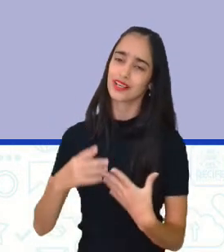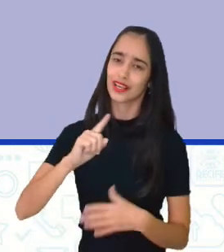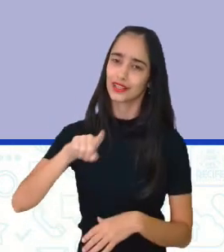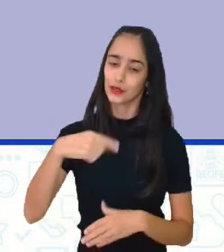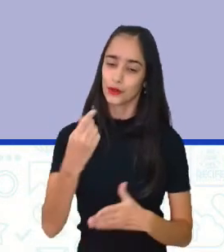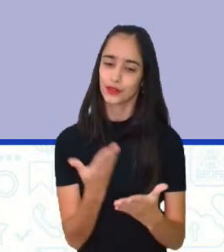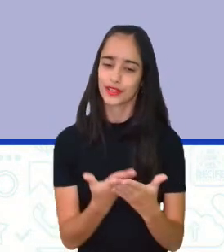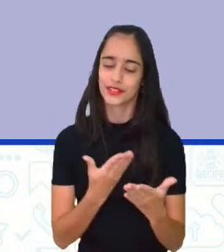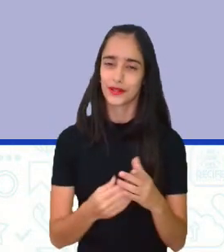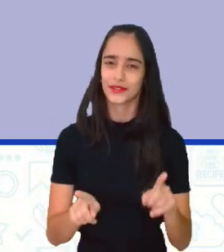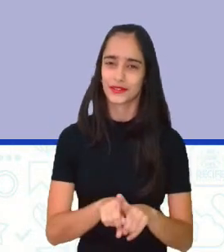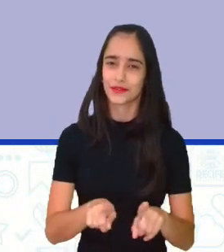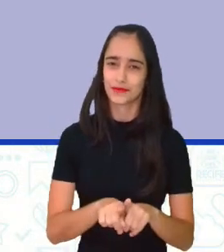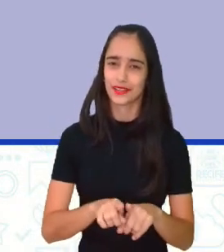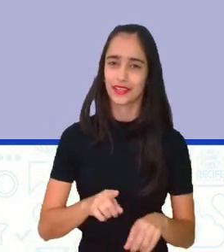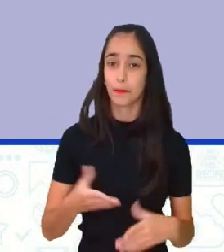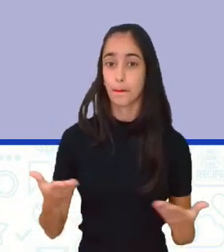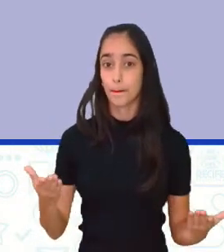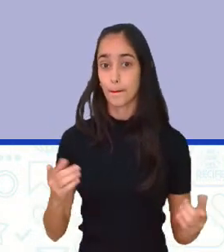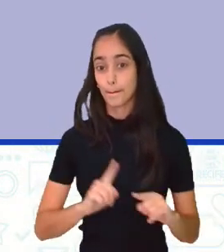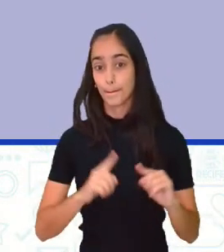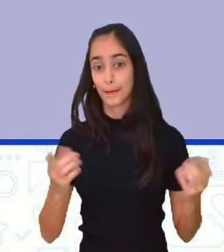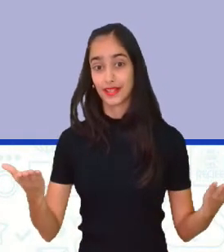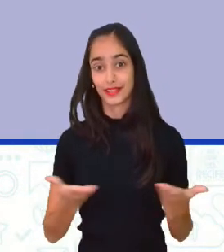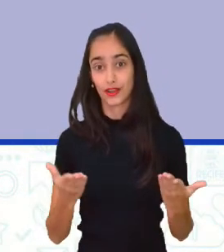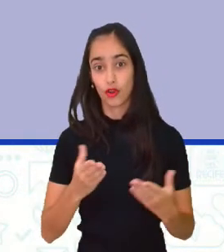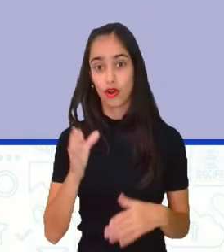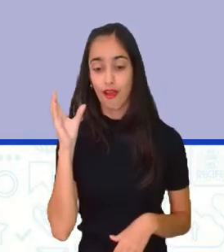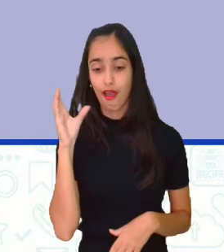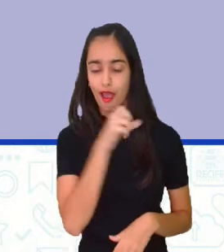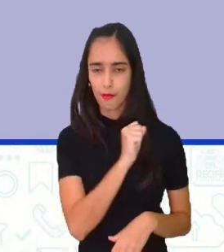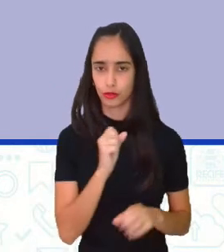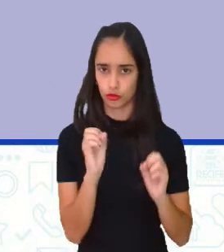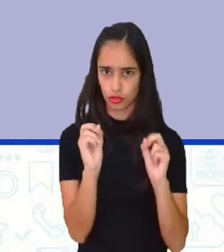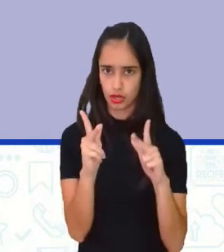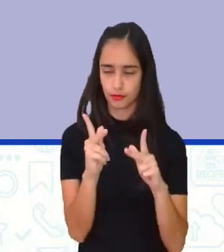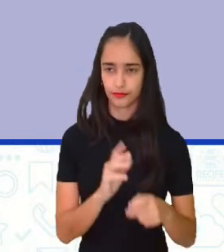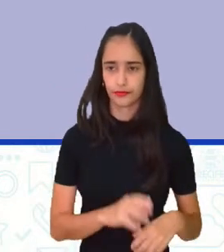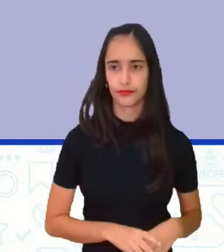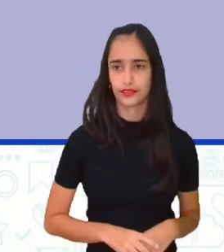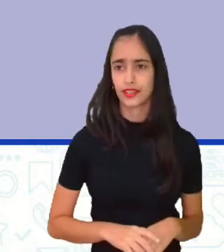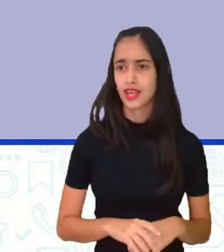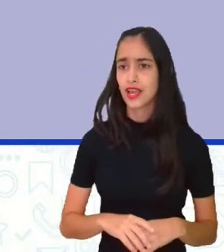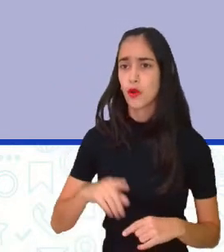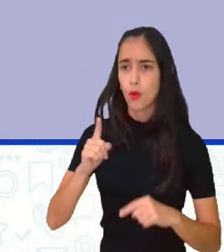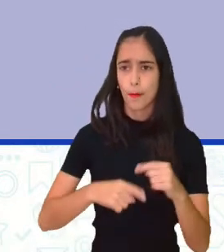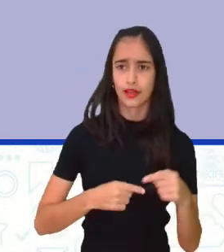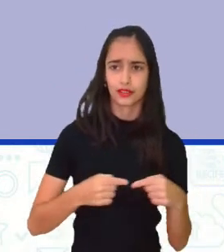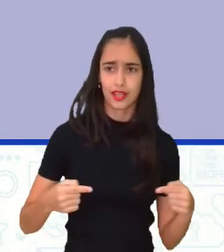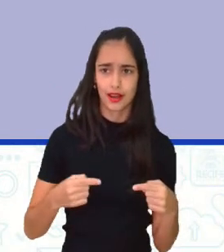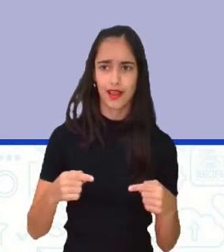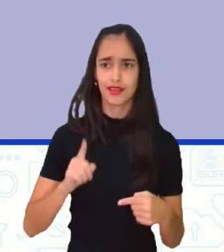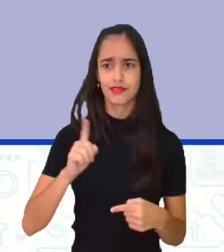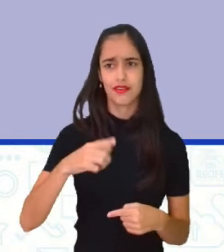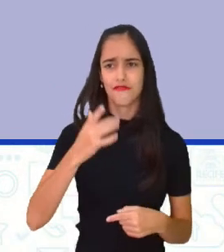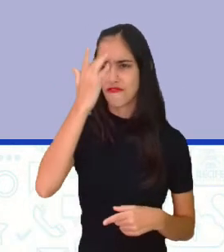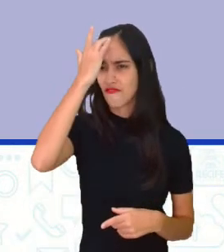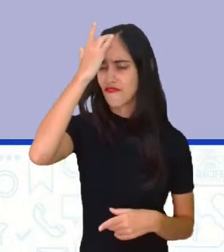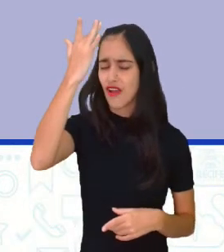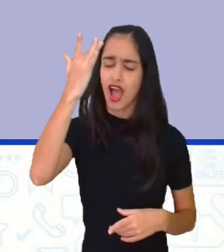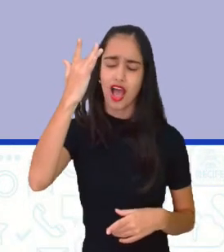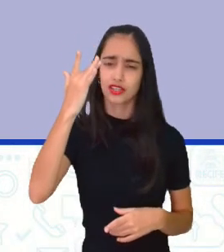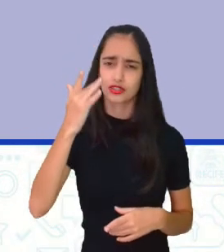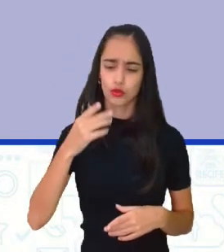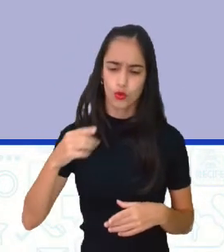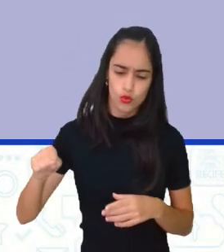bem rapidinho. Os materiais condutores, eles são aqueles que facilmente são percorridos pela corrente elétrica. E